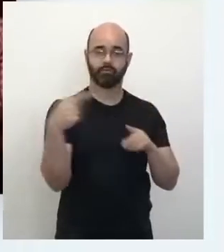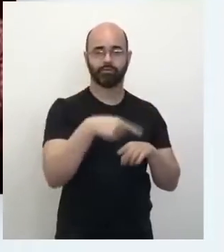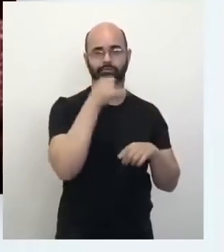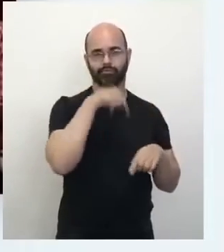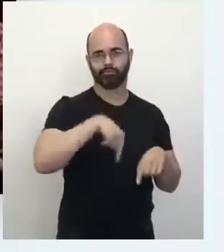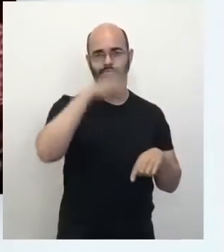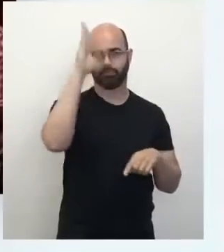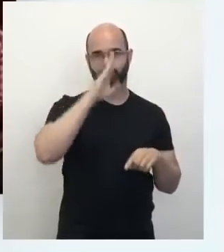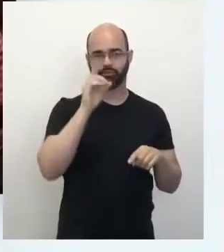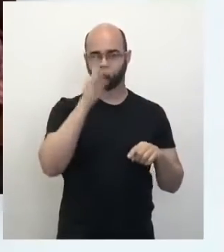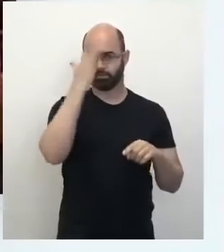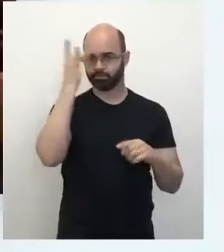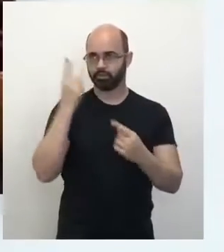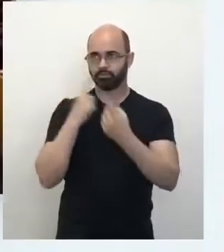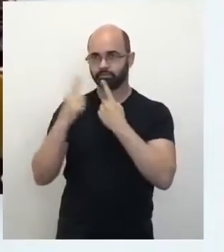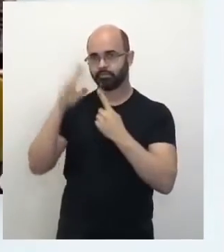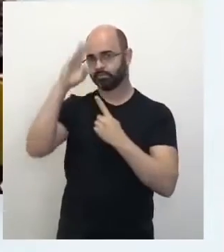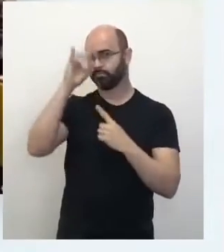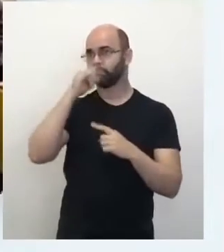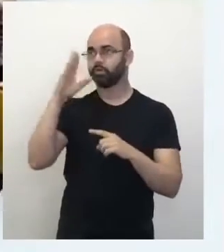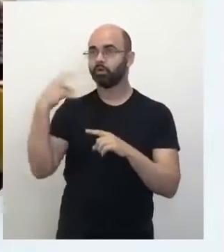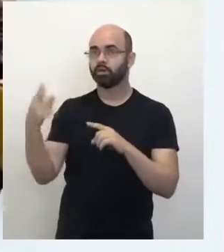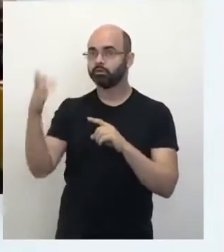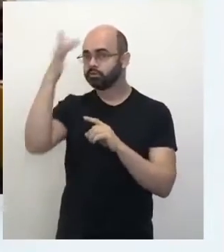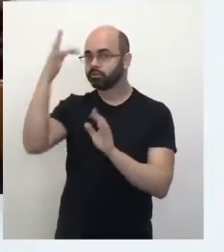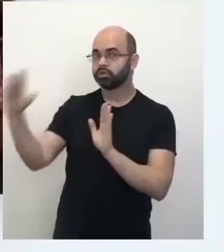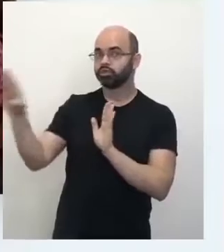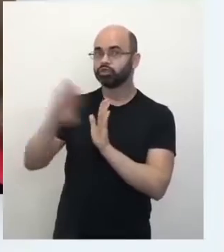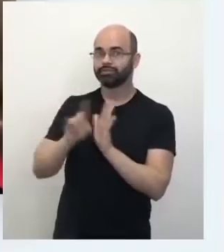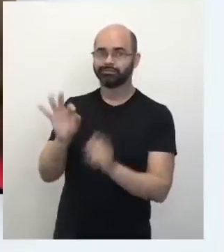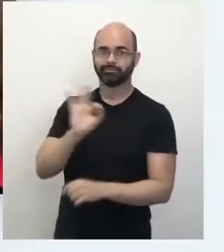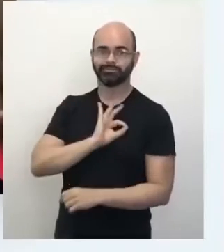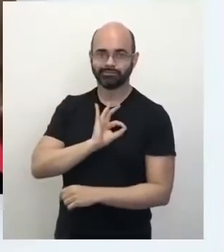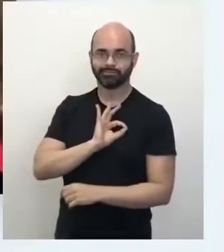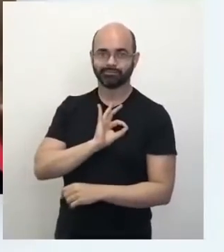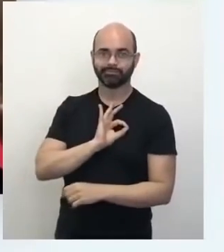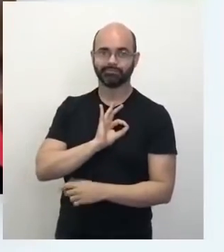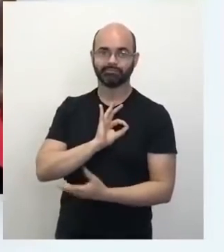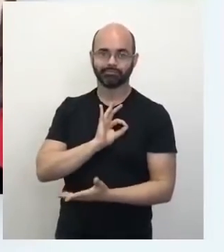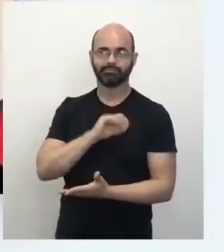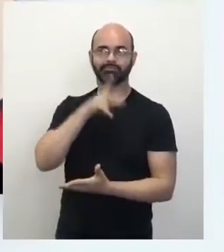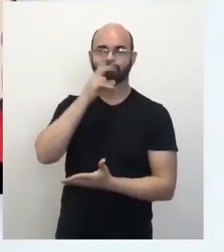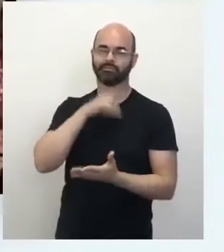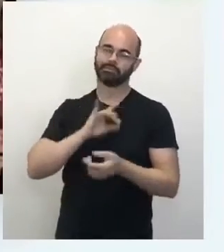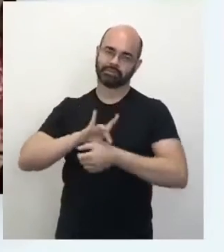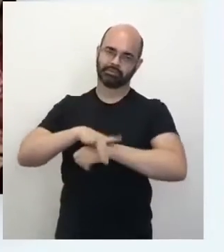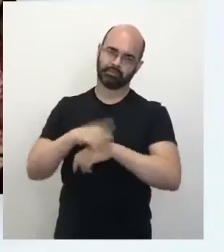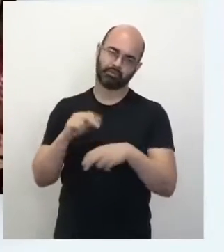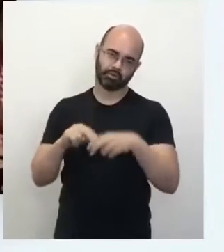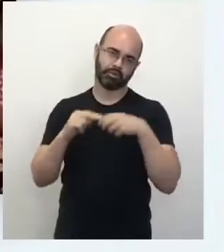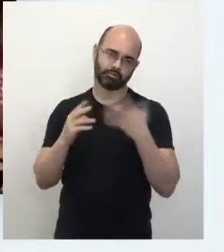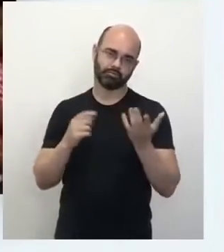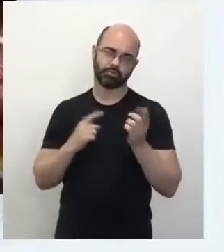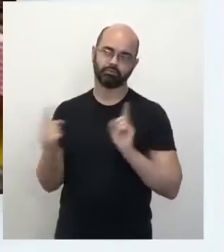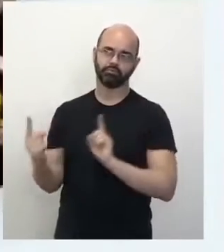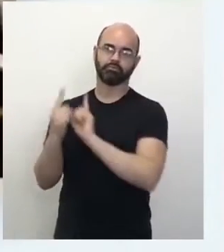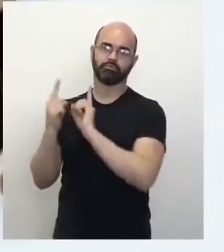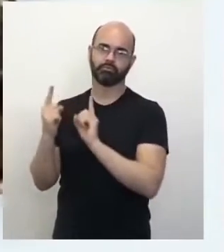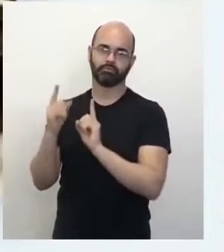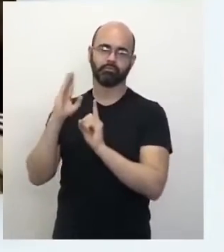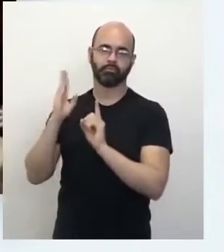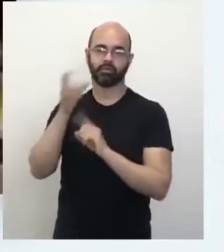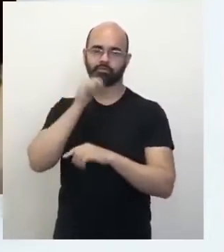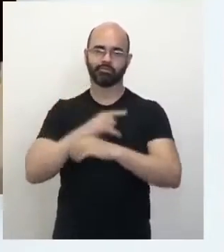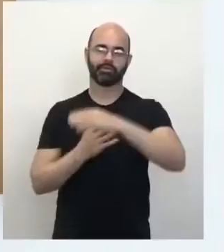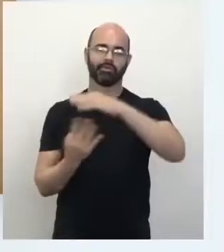quem lida com o imigrante, no momento em que ele chega, é a polícia, é como se fosse uma questão de segurança, Então, imigrante é